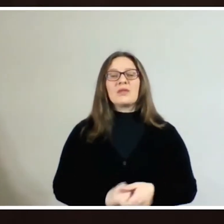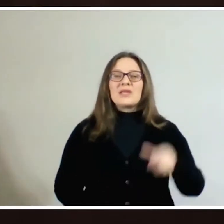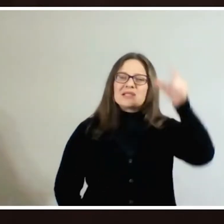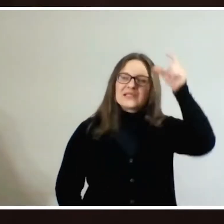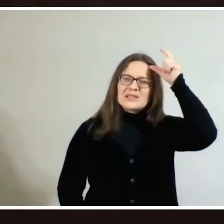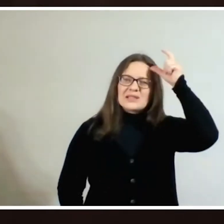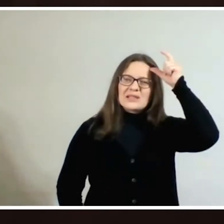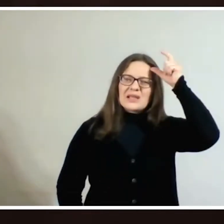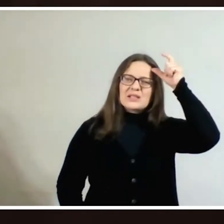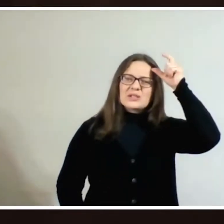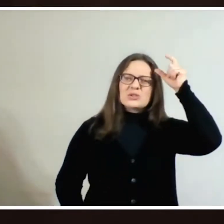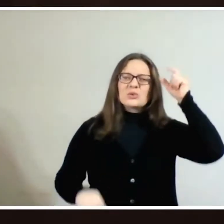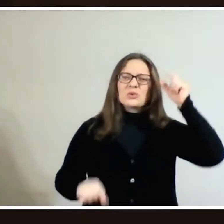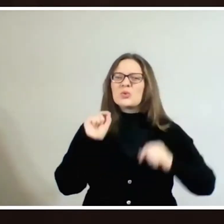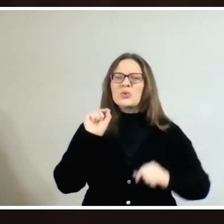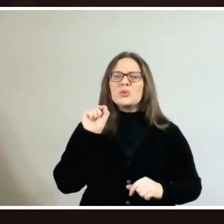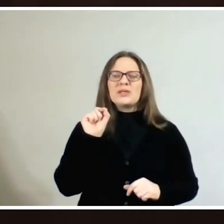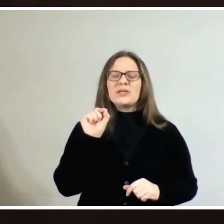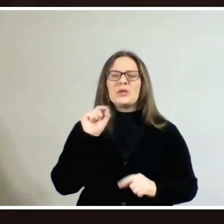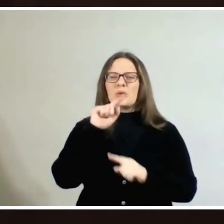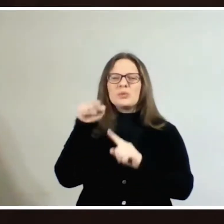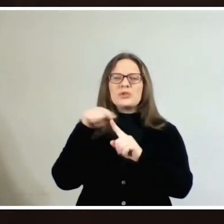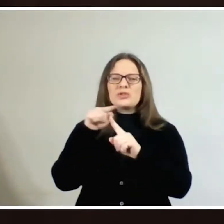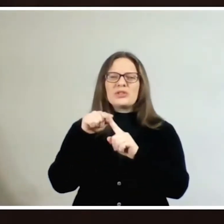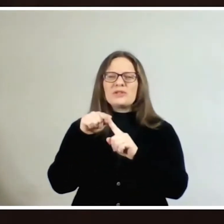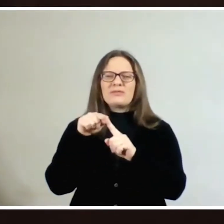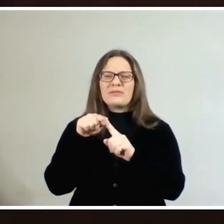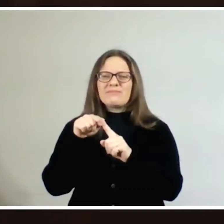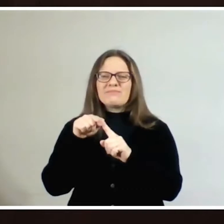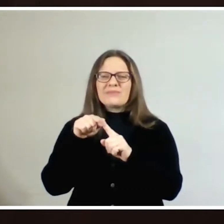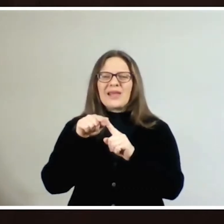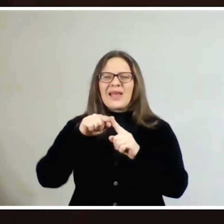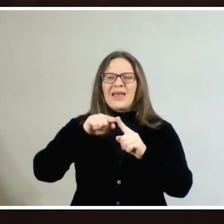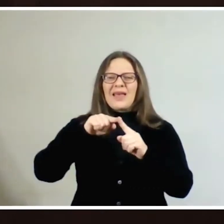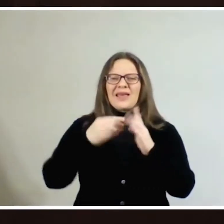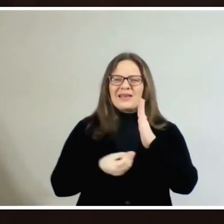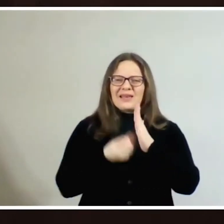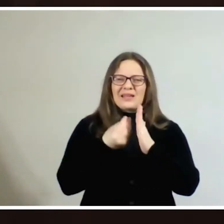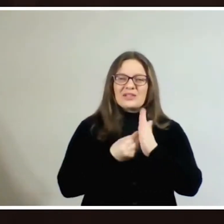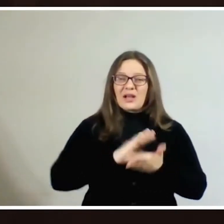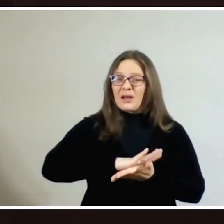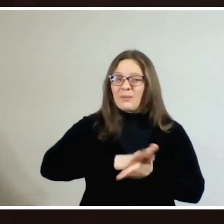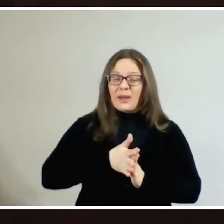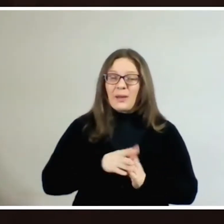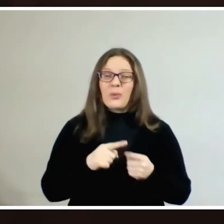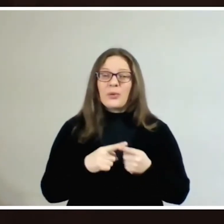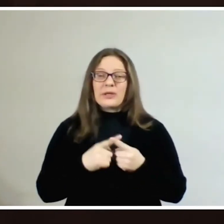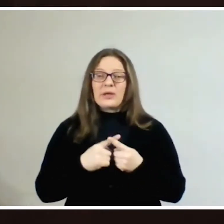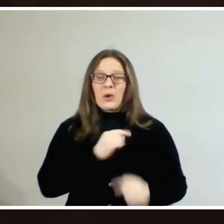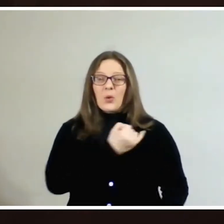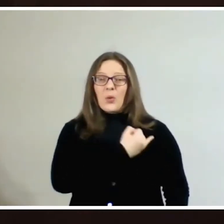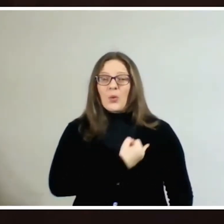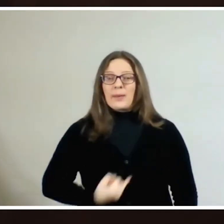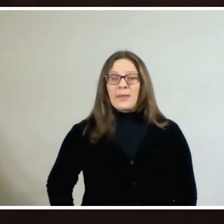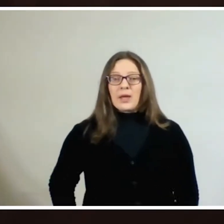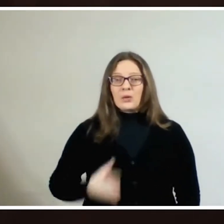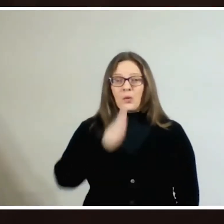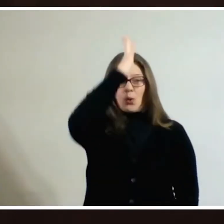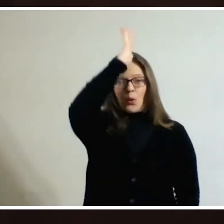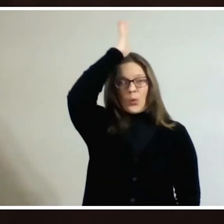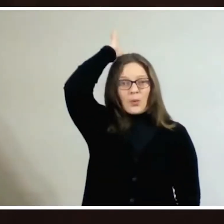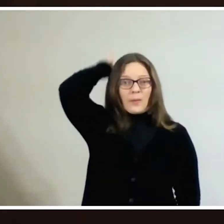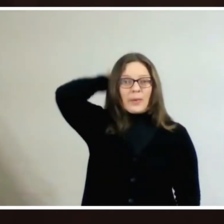visava exterminar a igreja da face da terra, porque o Império Romano, né, tinha a